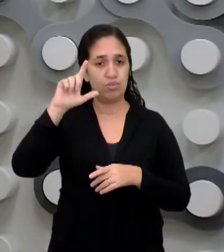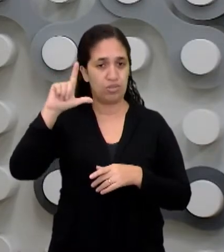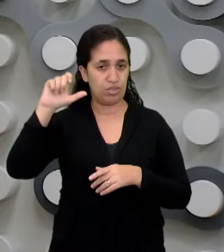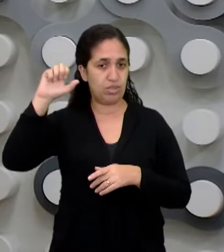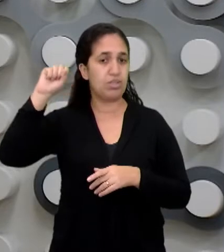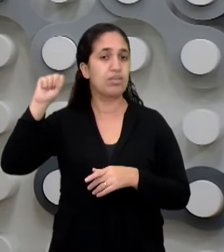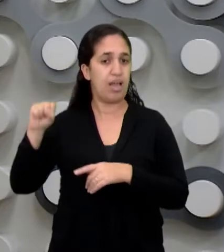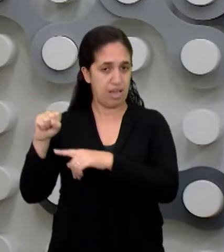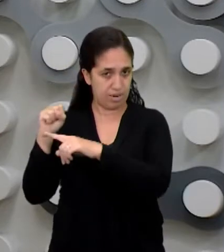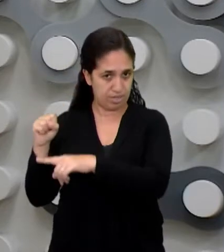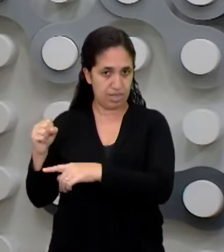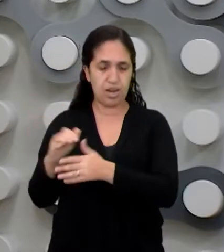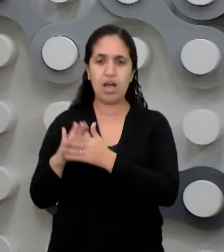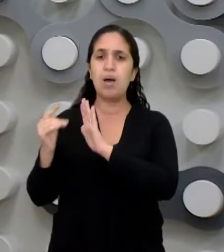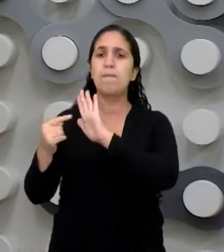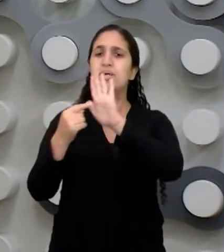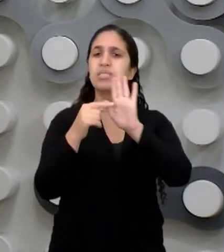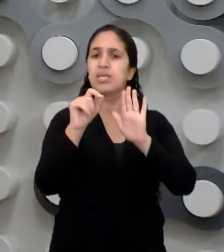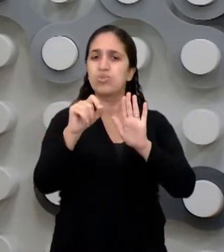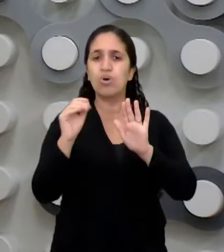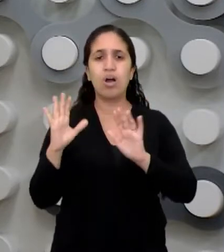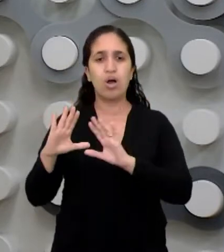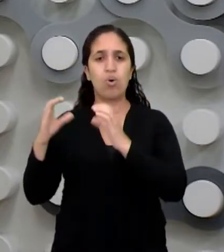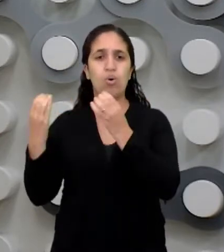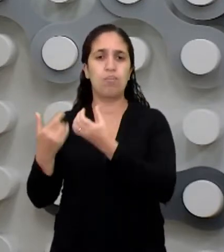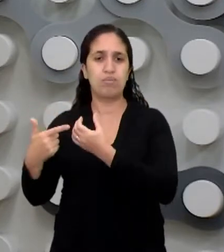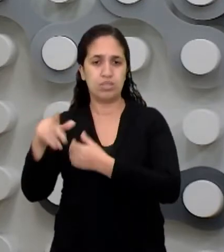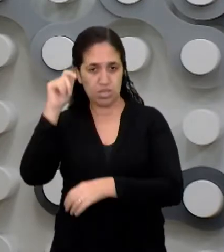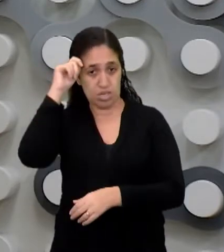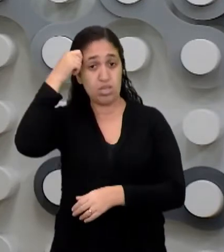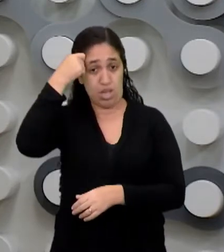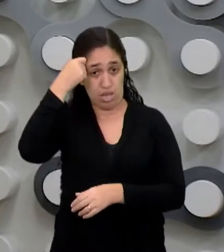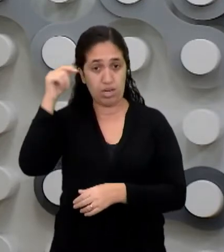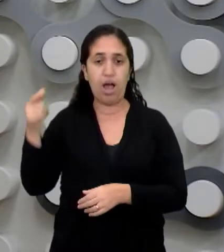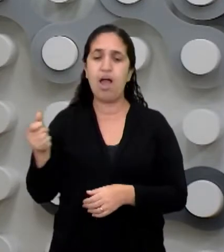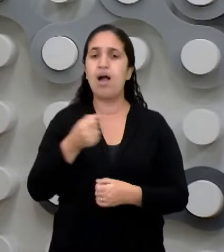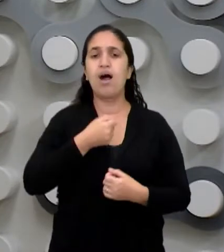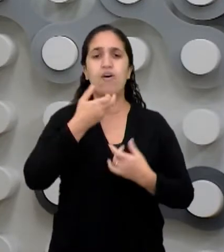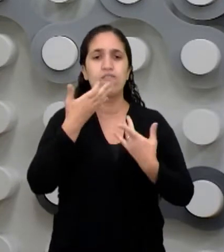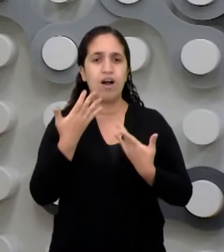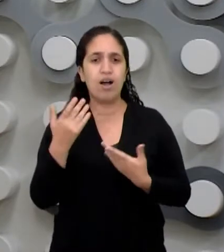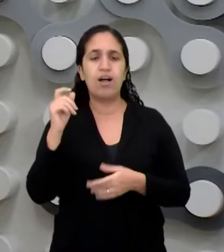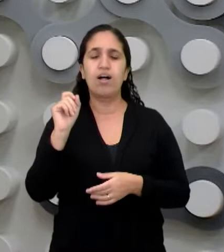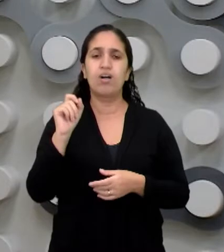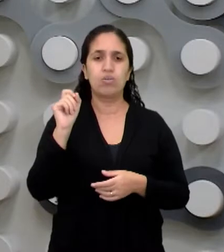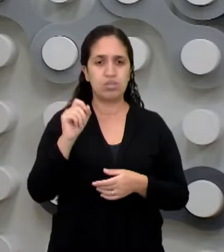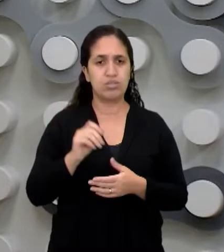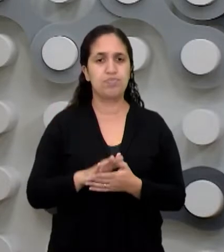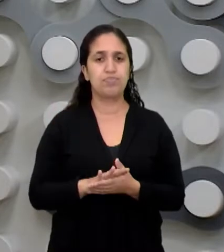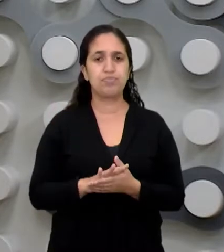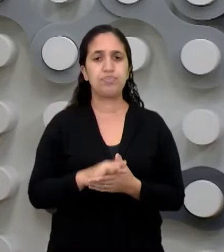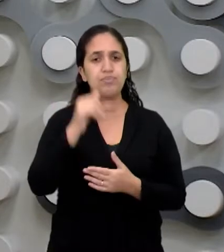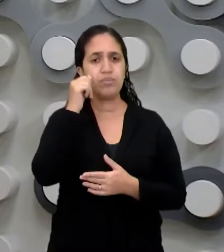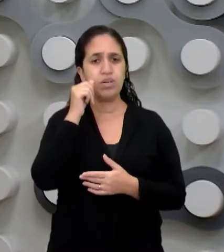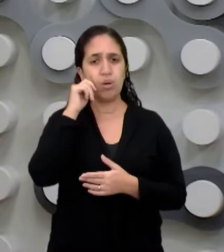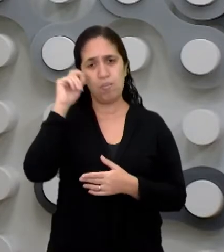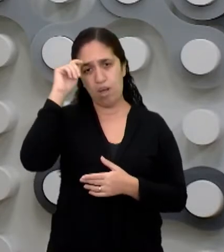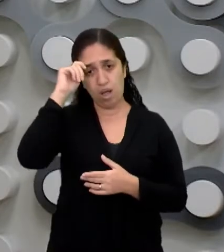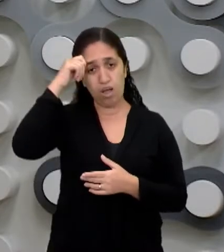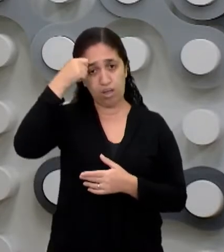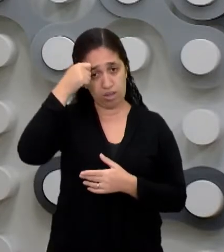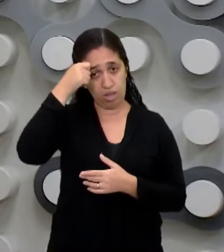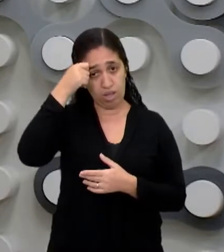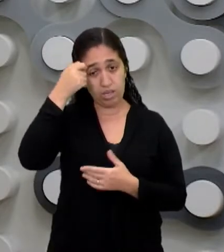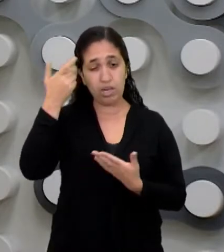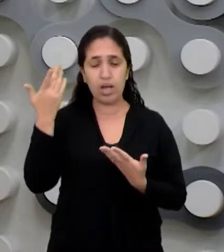tema da comunidade negra. E ela fala exatamente isso, né? Que as mulheres negras, elas precisam